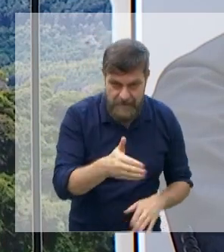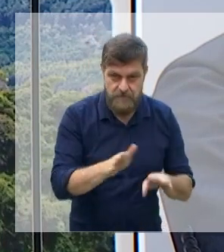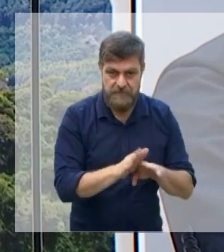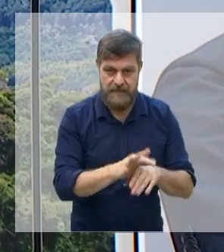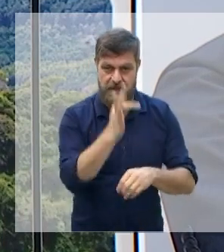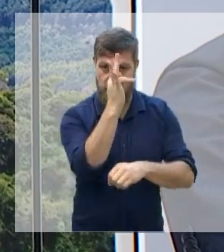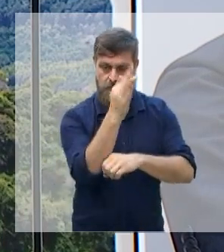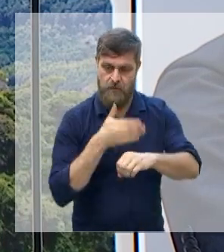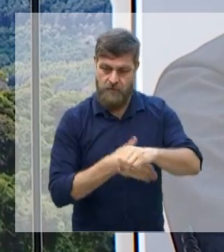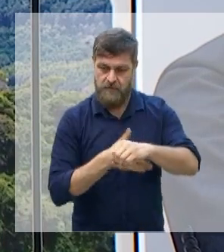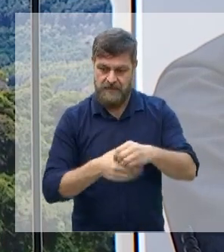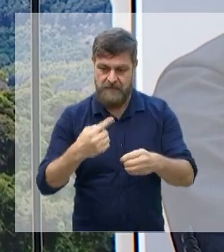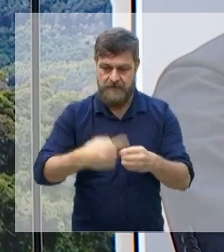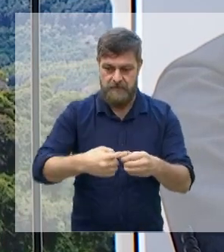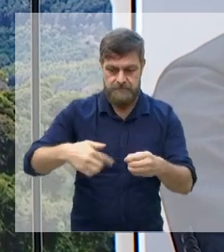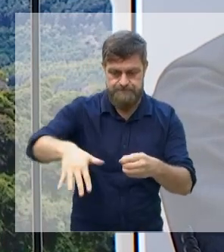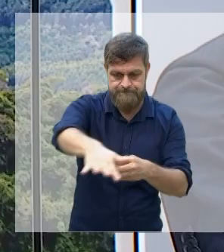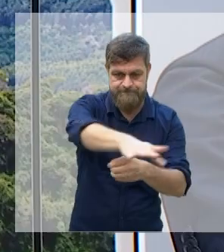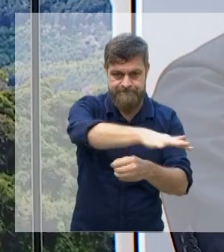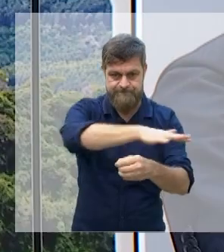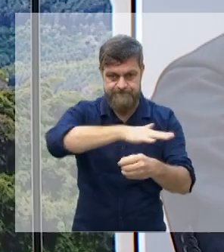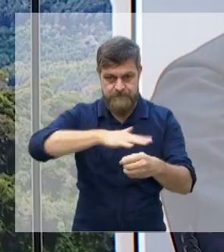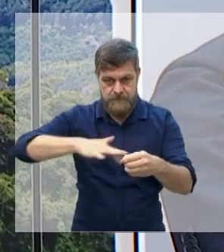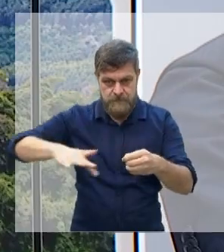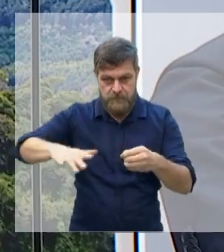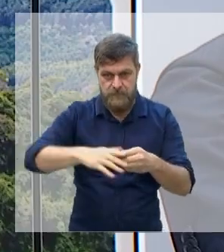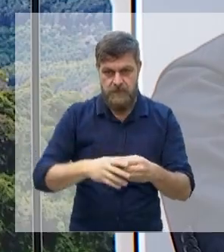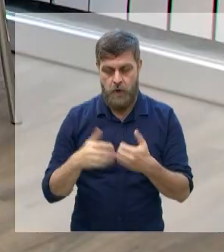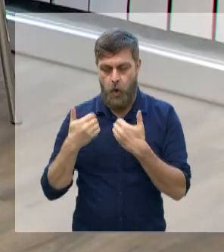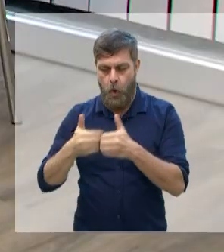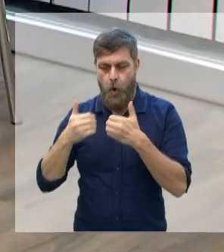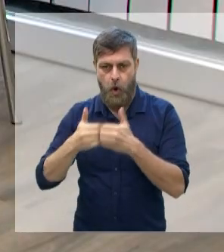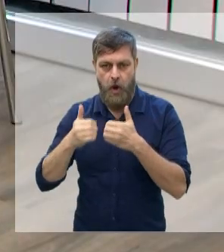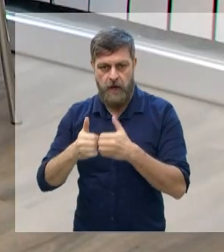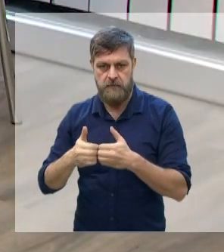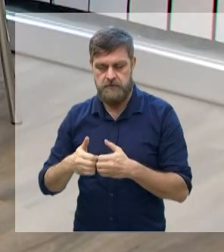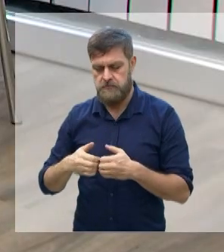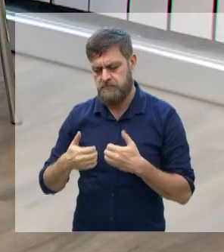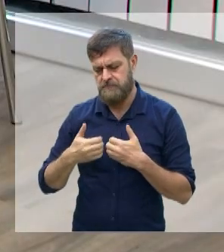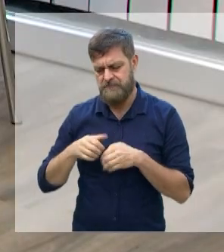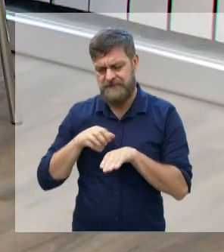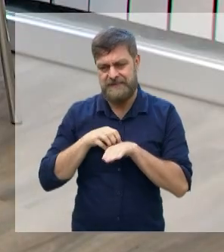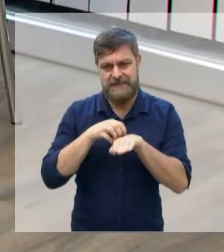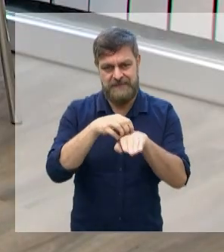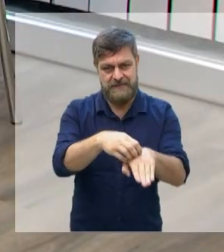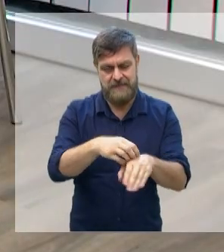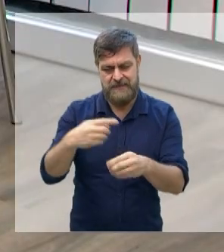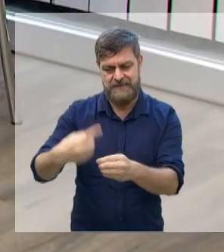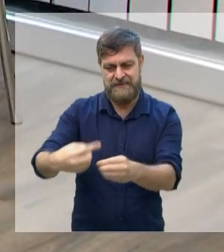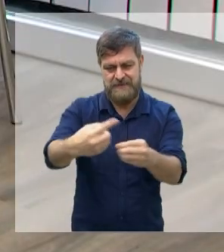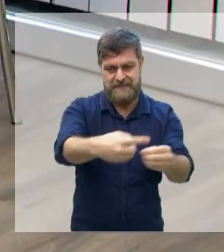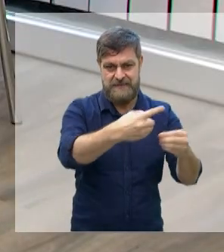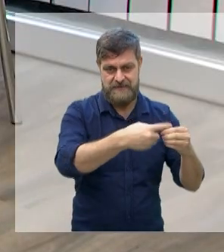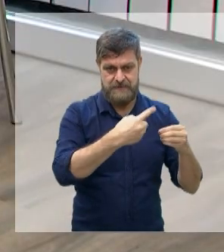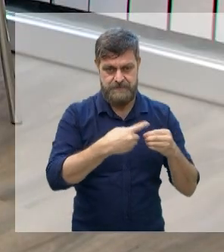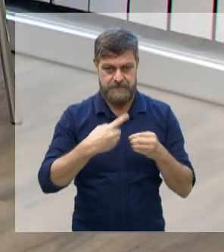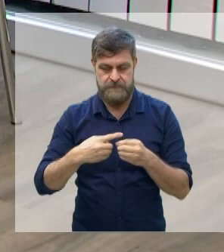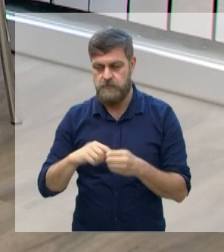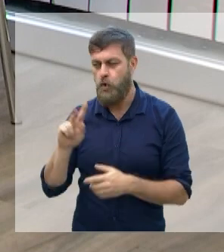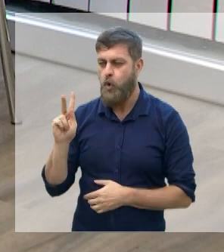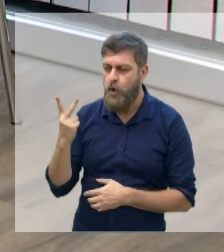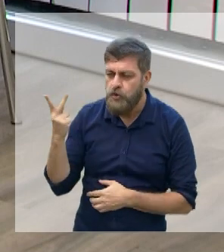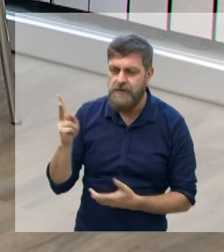metropolitano que com onde chegam as linhas do sistema metropolitano que tinha municipais e intermunicipais que vem de